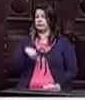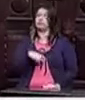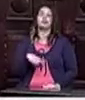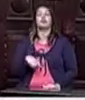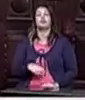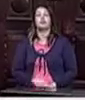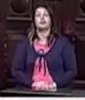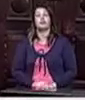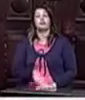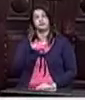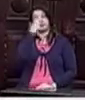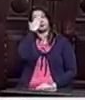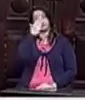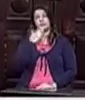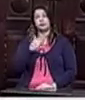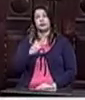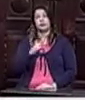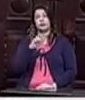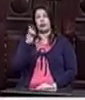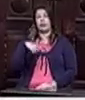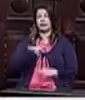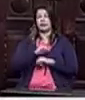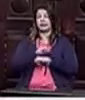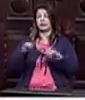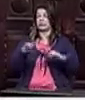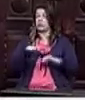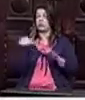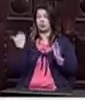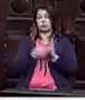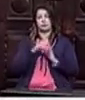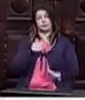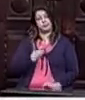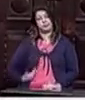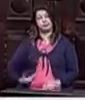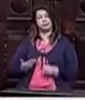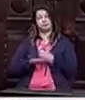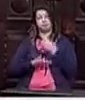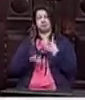sair do seu lugar. Obrigado. Esse recado é sim para toda a base do governo, seja quem for.